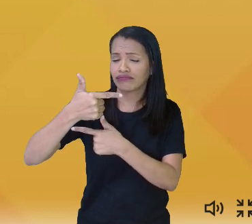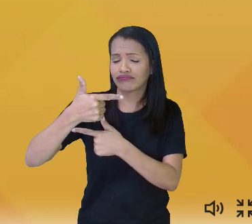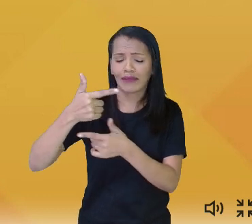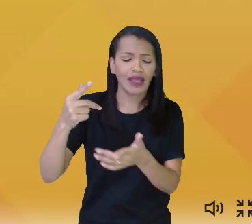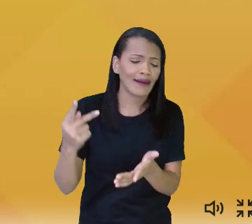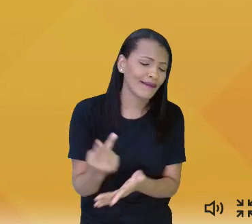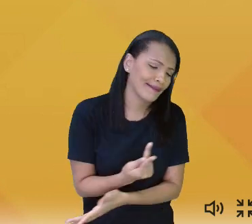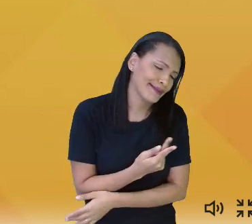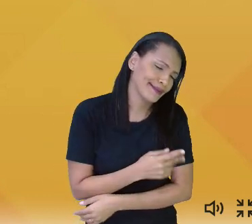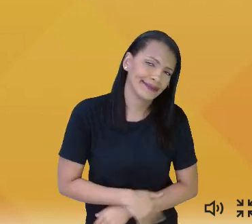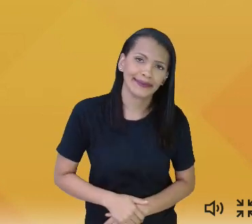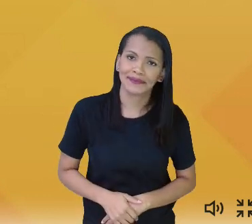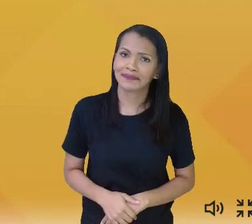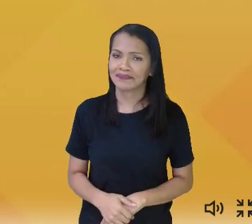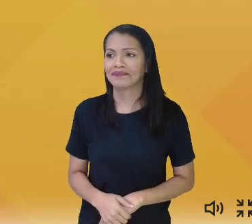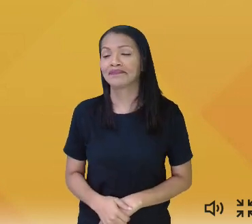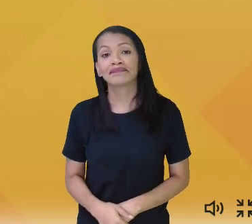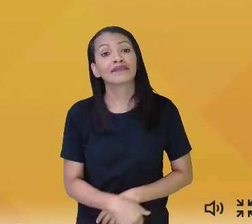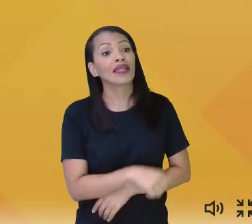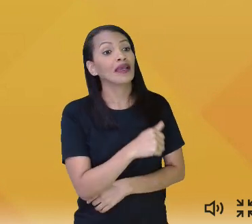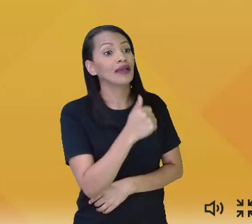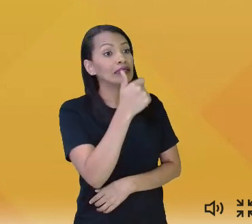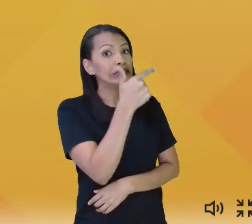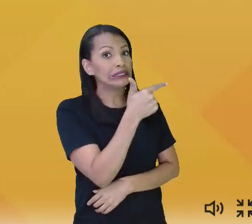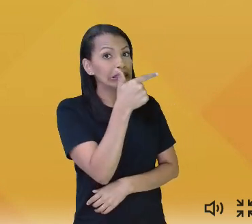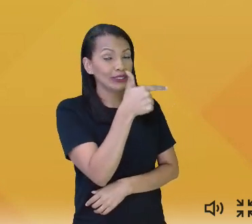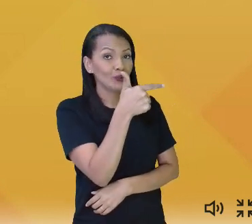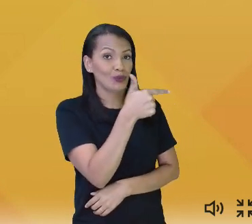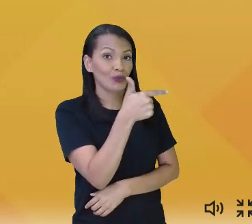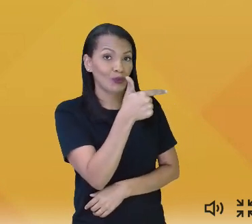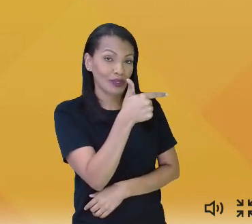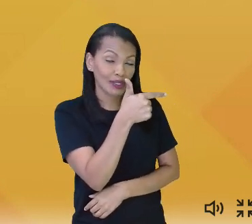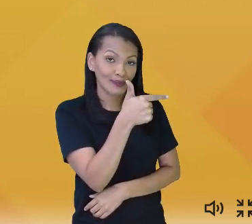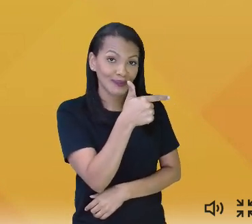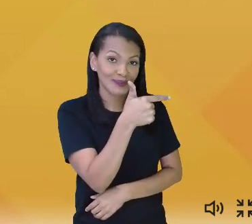Não, eita, professora. Segunda de cima.